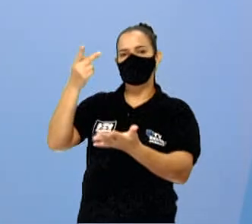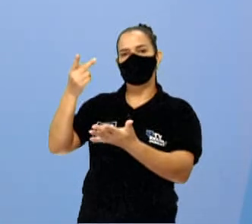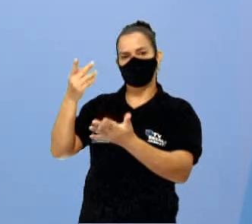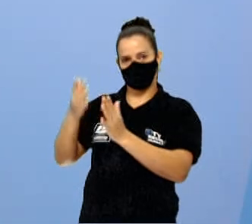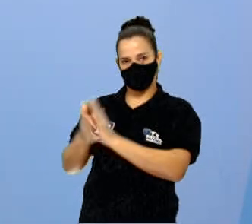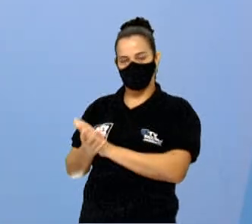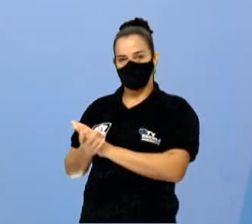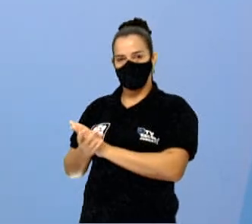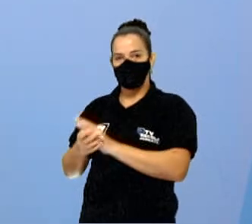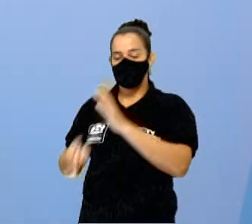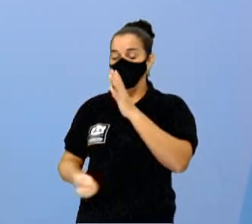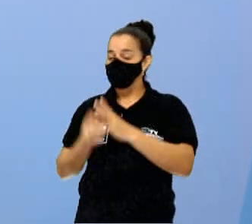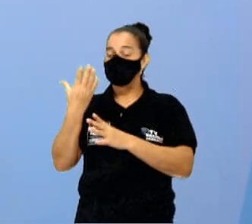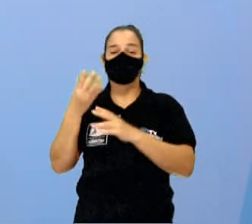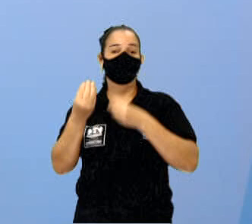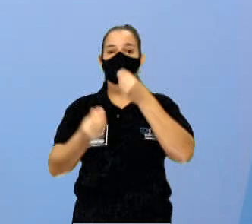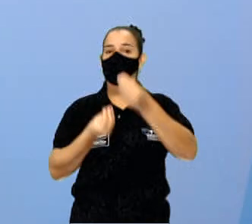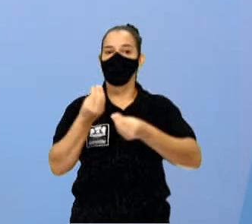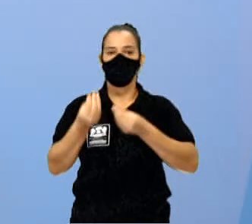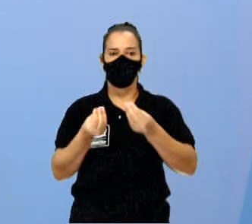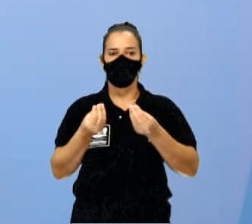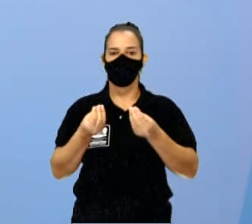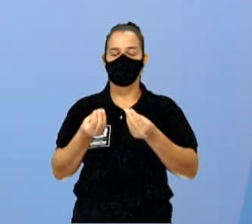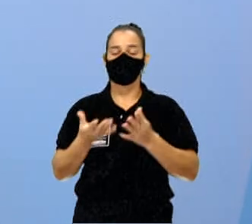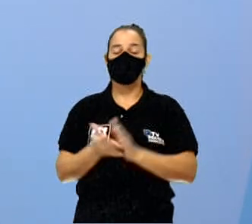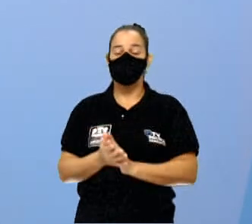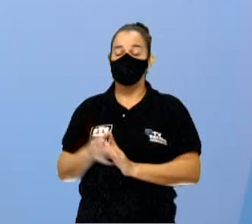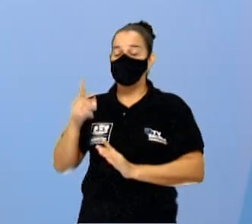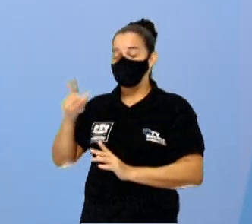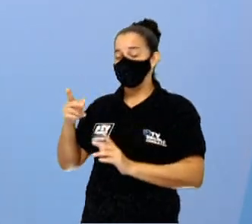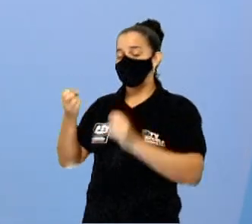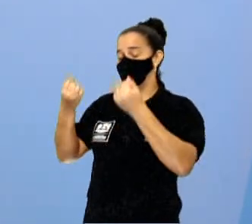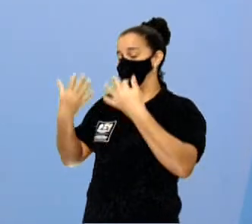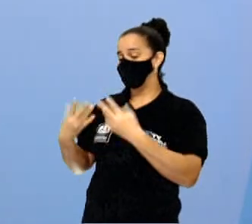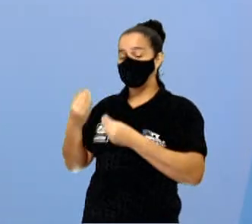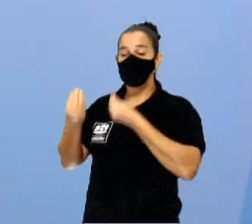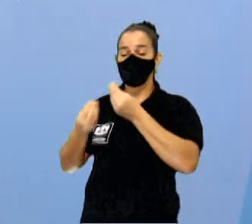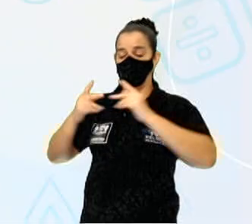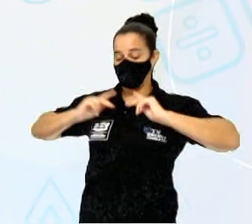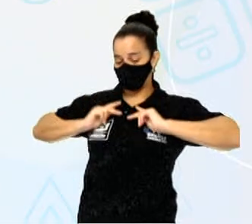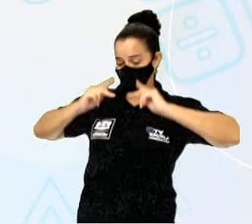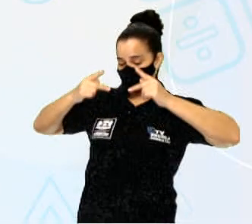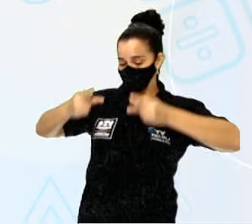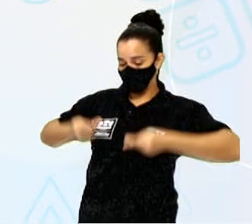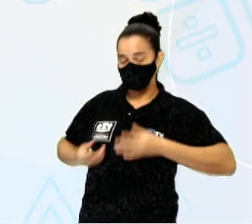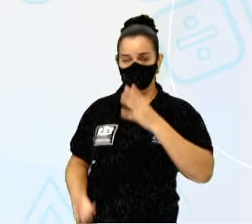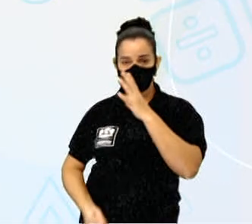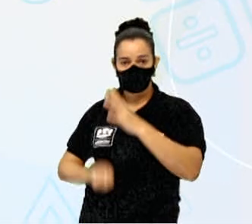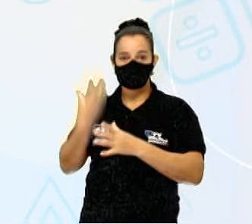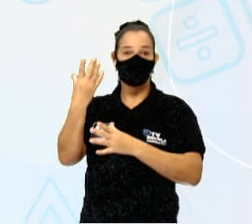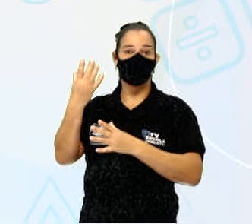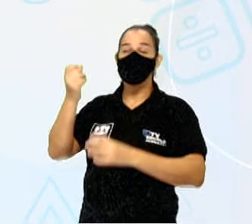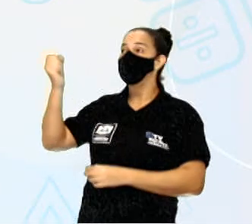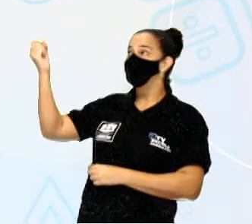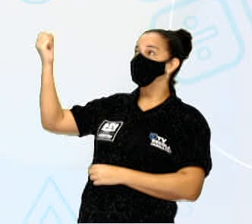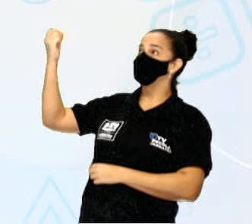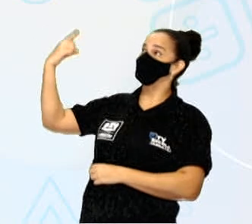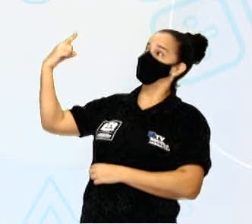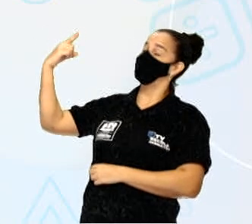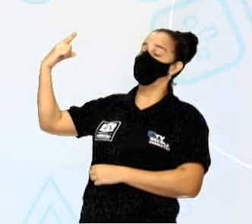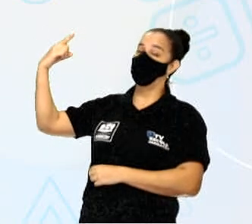africanos, eles contam como a humanidade foi criada, conta como o sol foi criado.